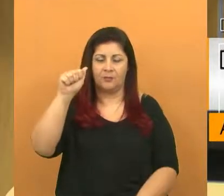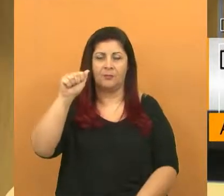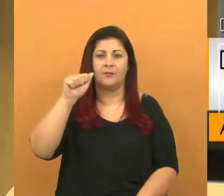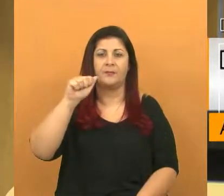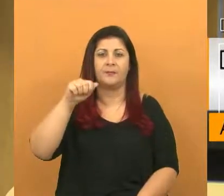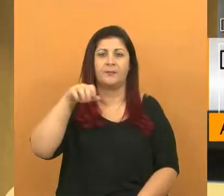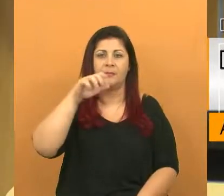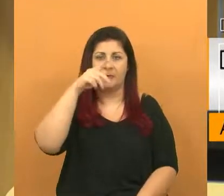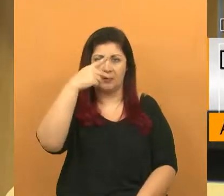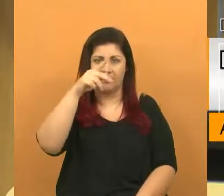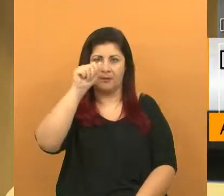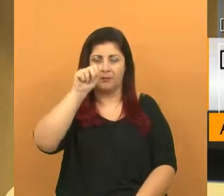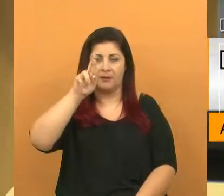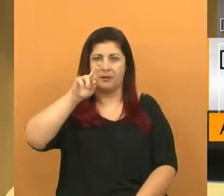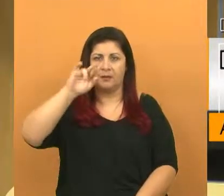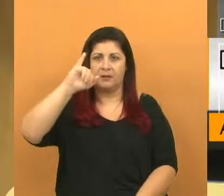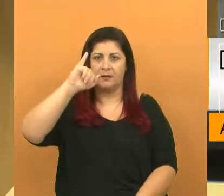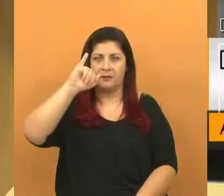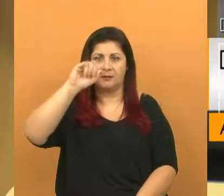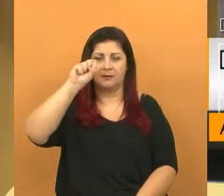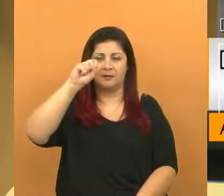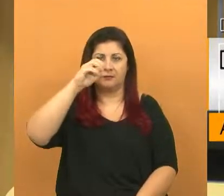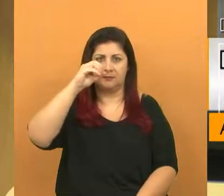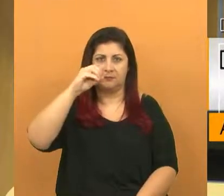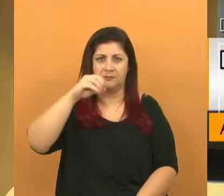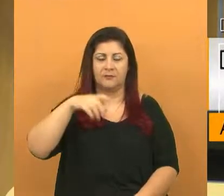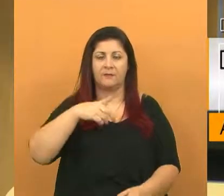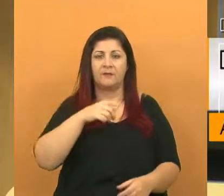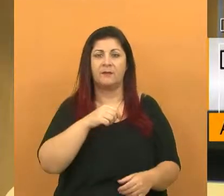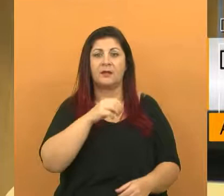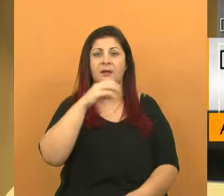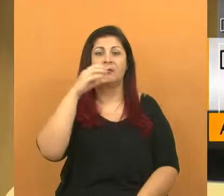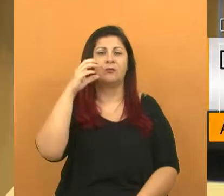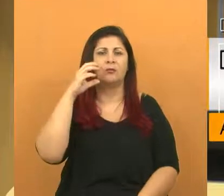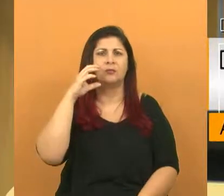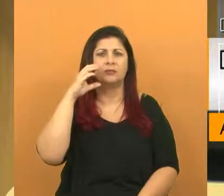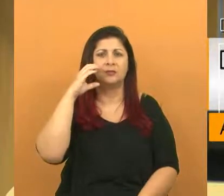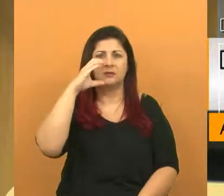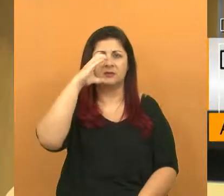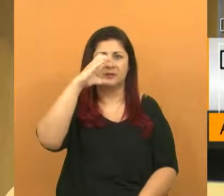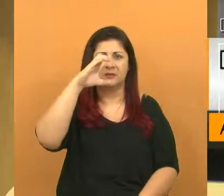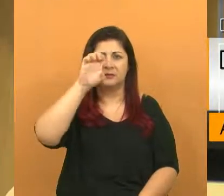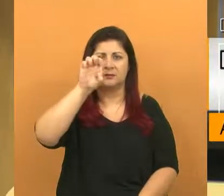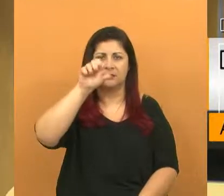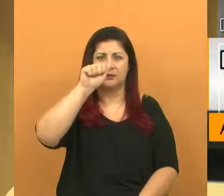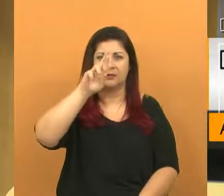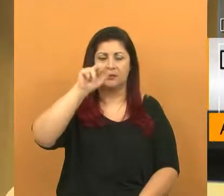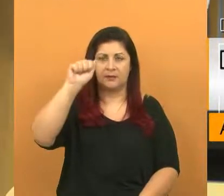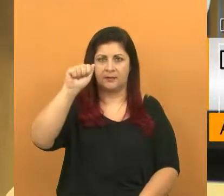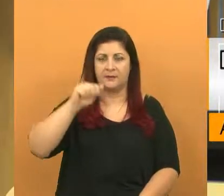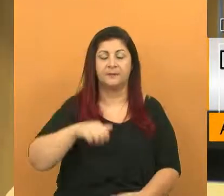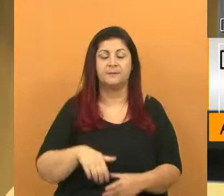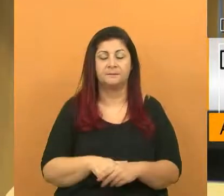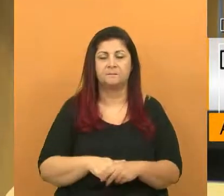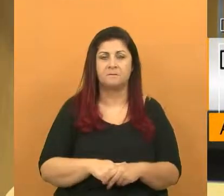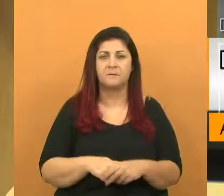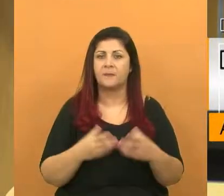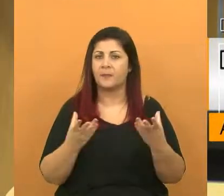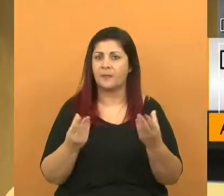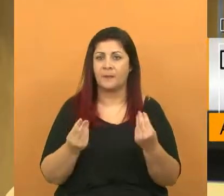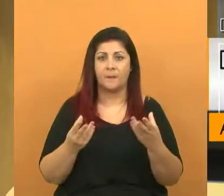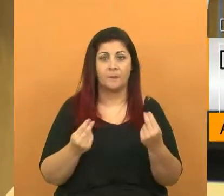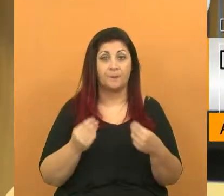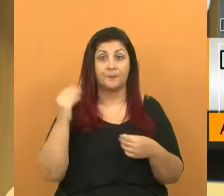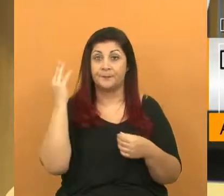jijoca em jericoacoara ceará a lagoa do paraíso é um dos grandes pontos turísticos da região sendo a